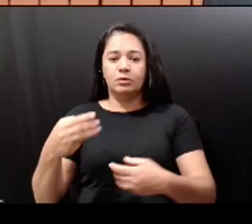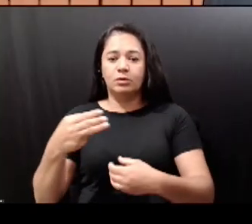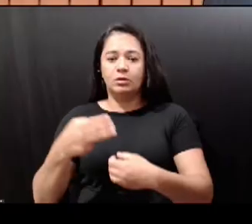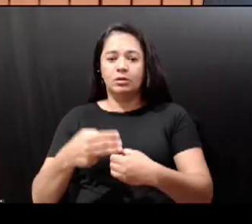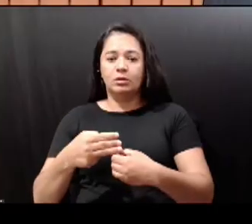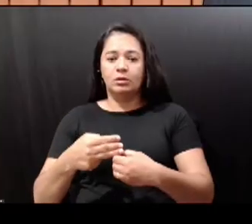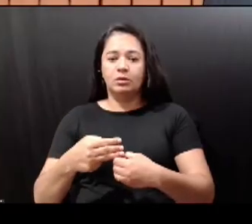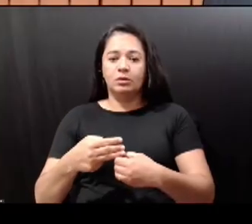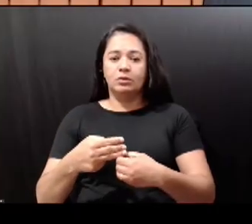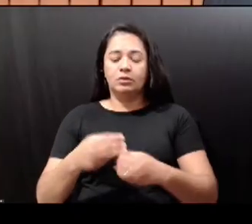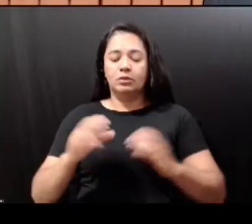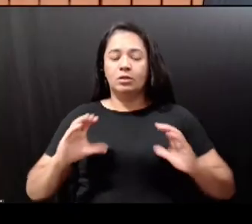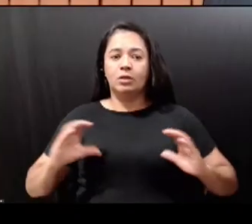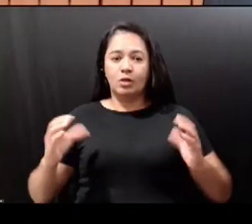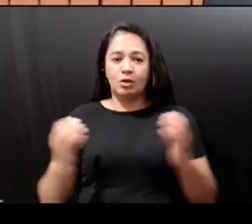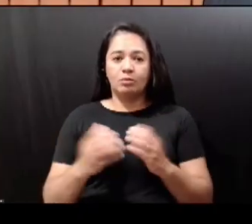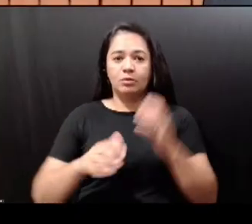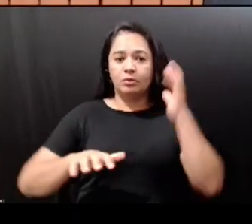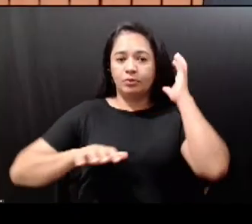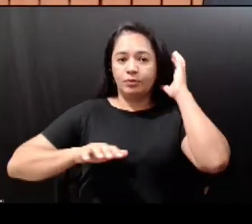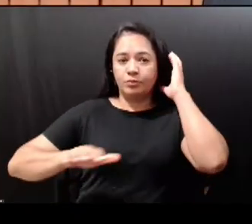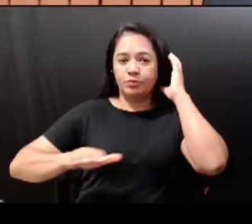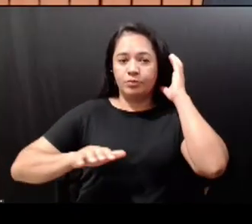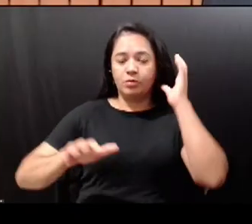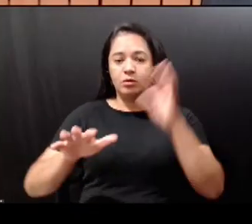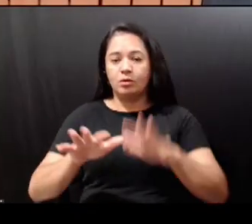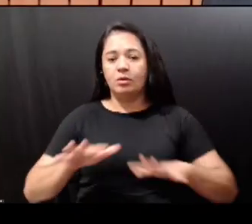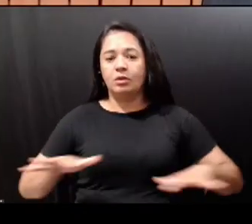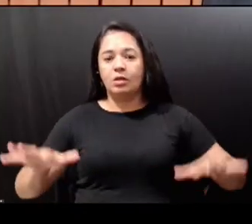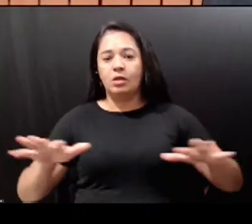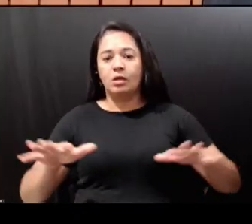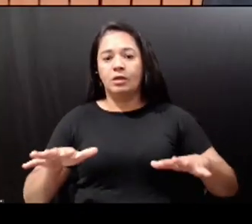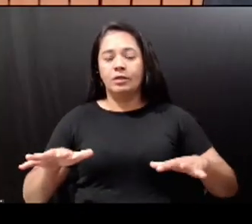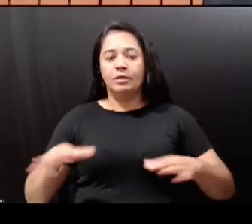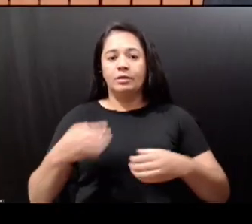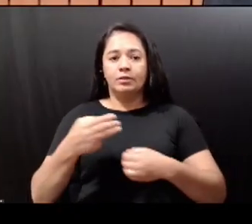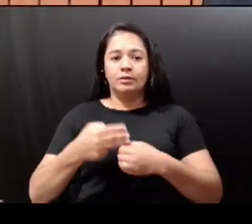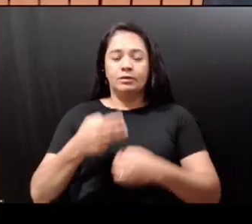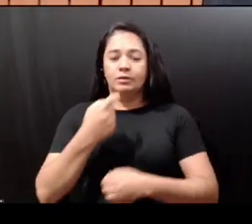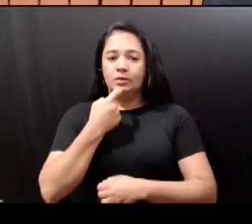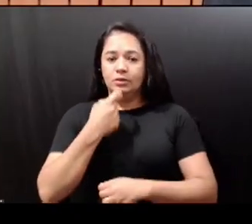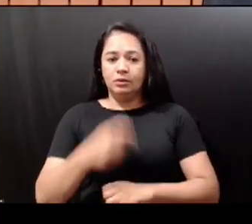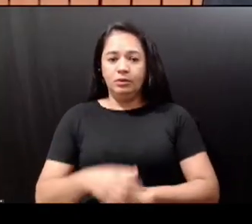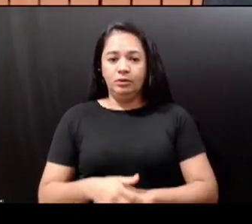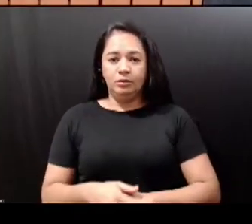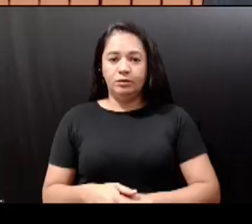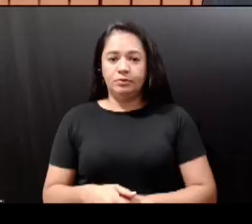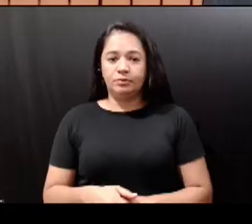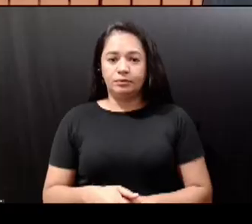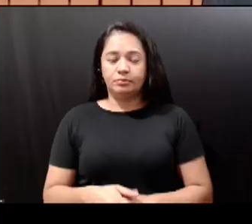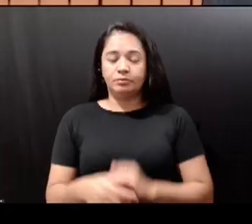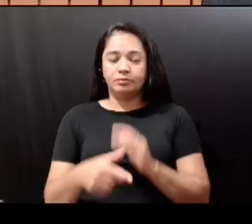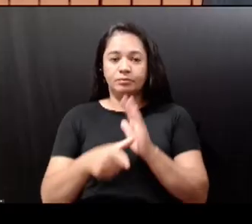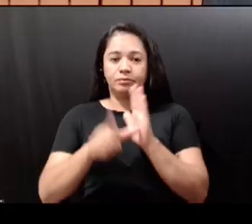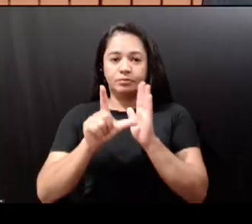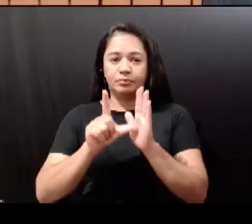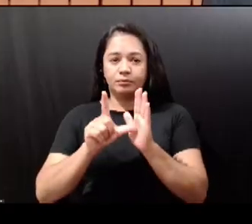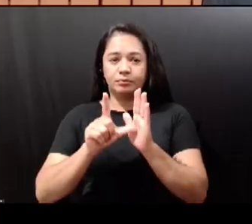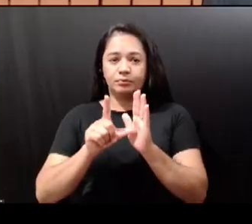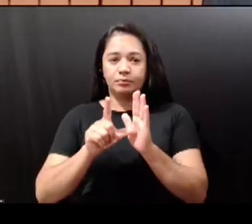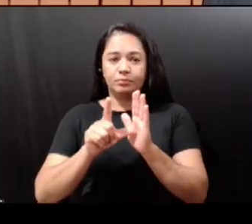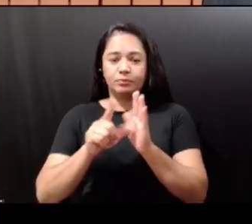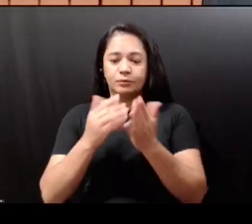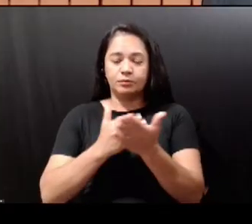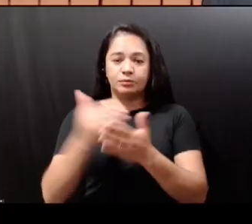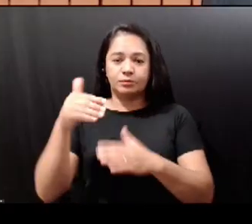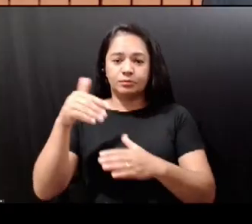comunidade hip-hop no âmbito do município de Campinas. Eu, antes de passar a palavra para a votação, eu